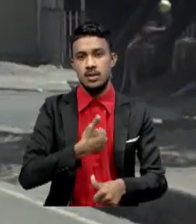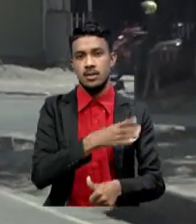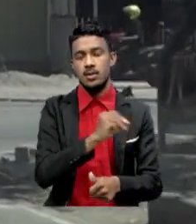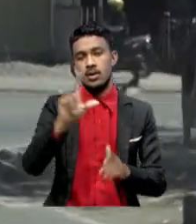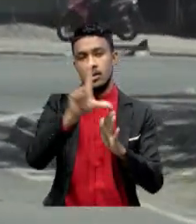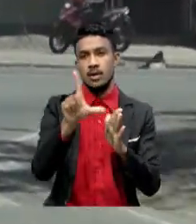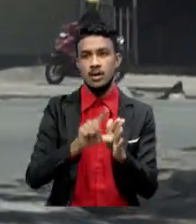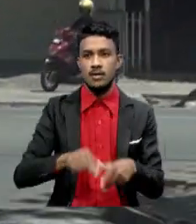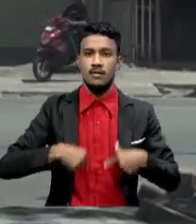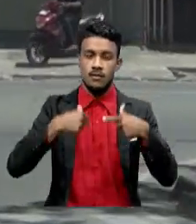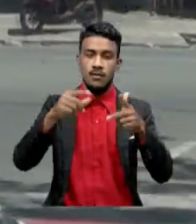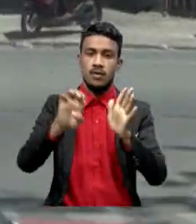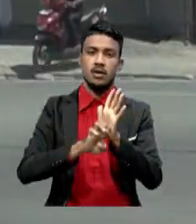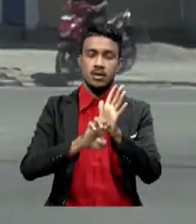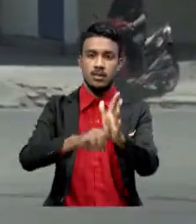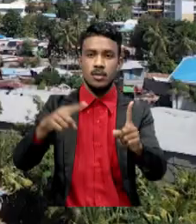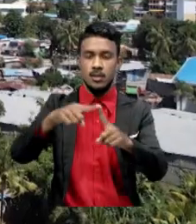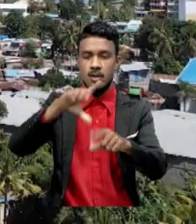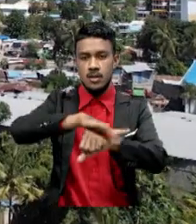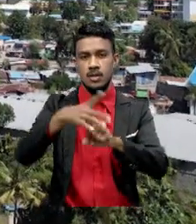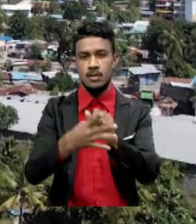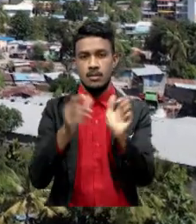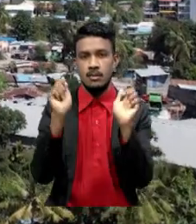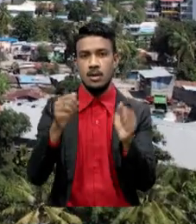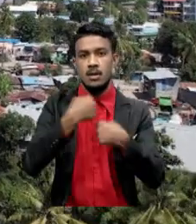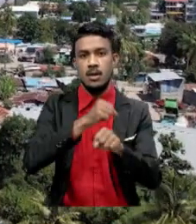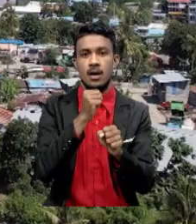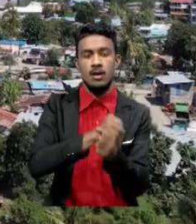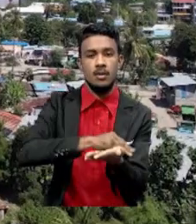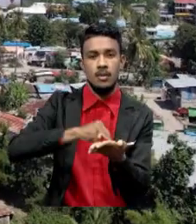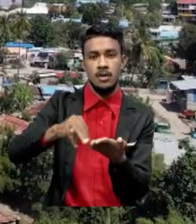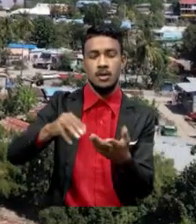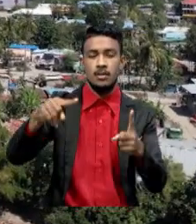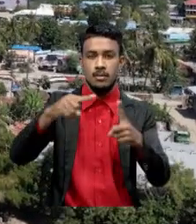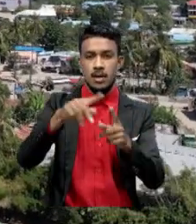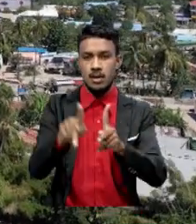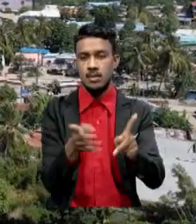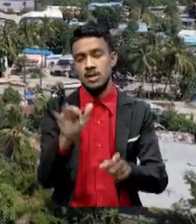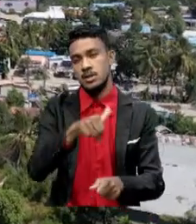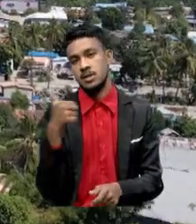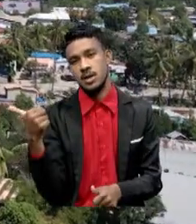mos fodala ba terras no propriedades, ho di bele halo mediação ba komunidade sira nebe mak